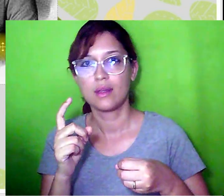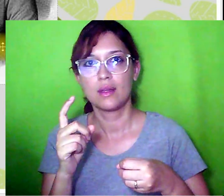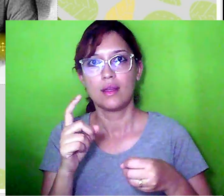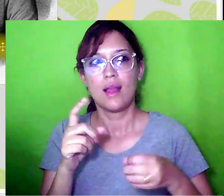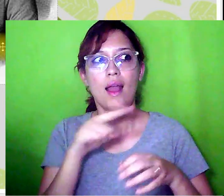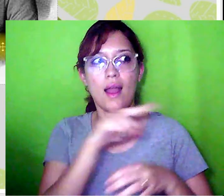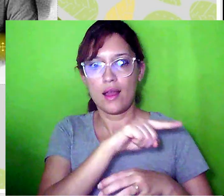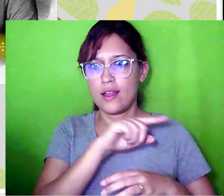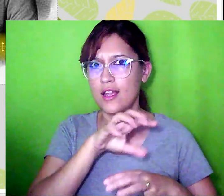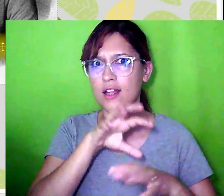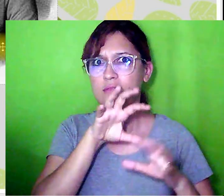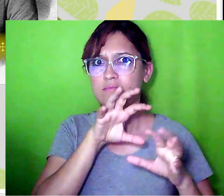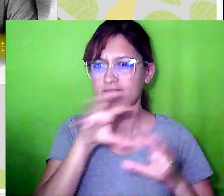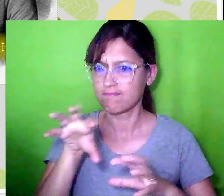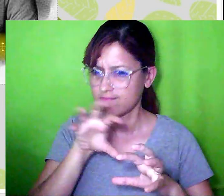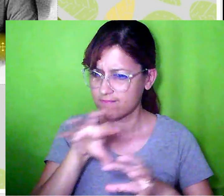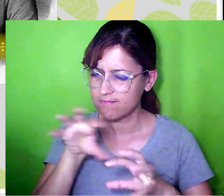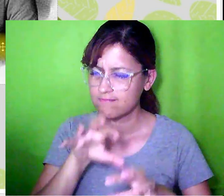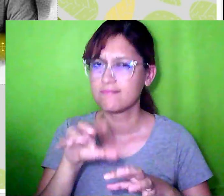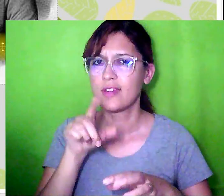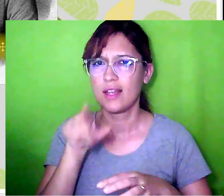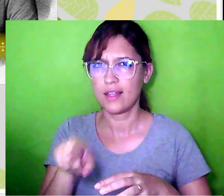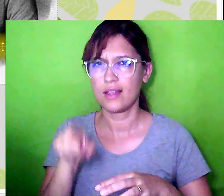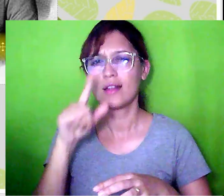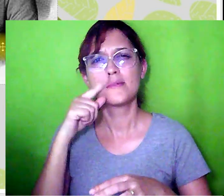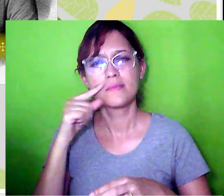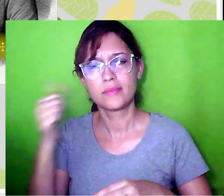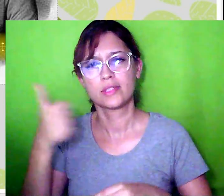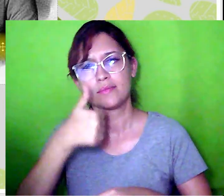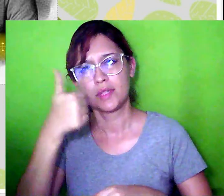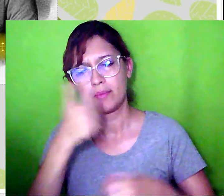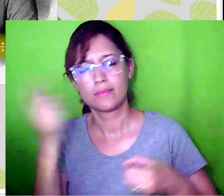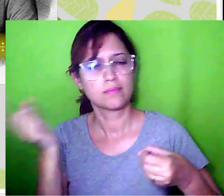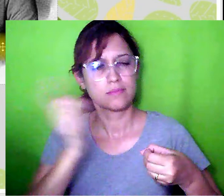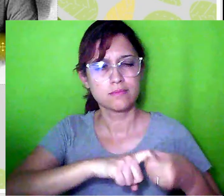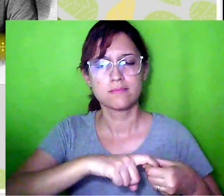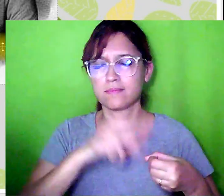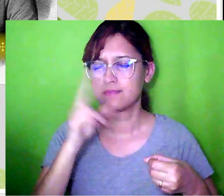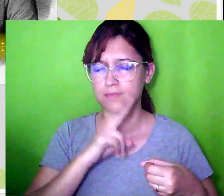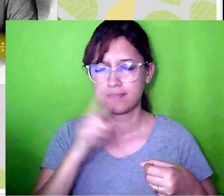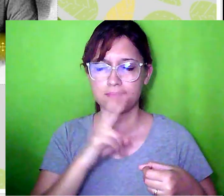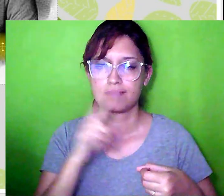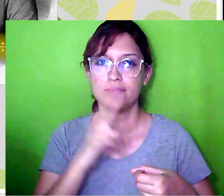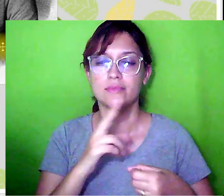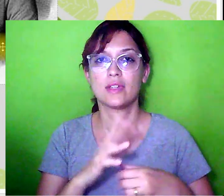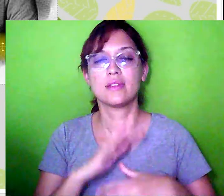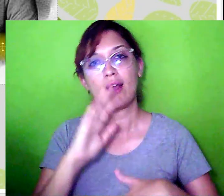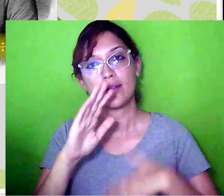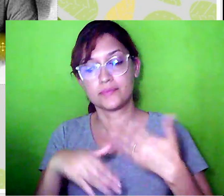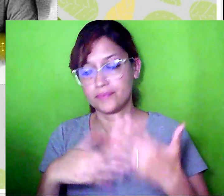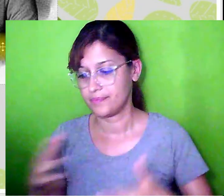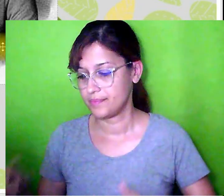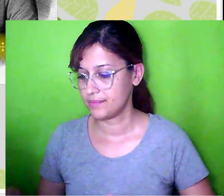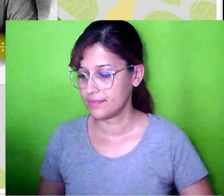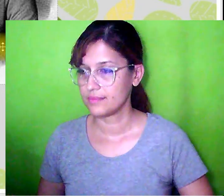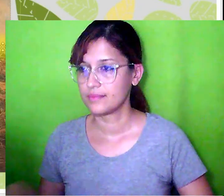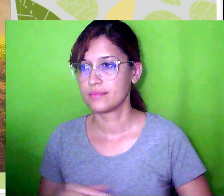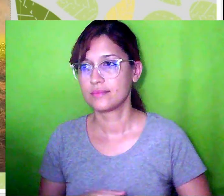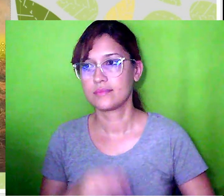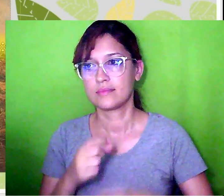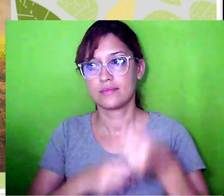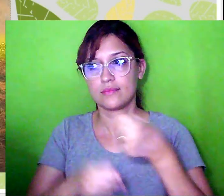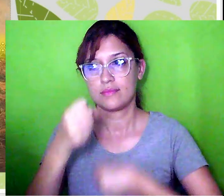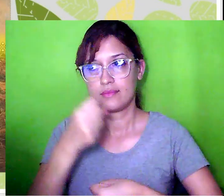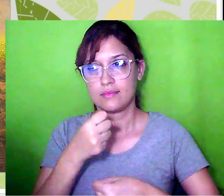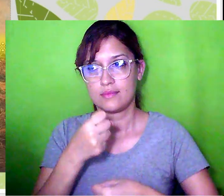Então, Portugal começou a perceber que o Brasil estava querendo se tornar independente. Então, exigiu o